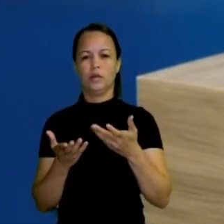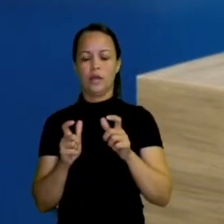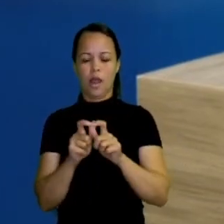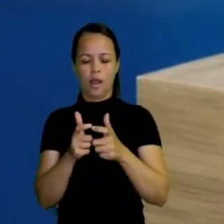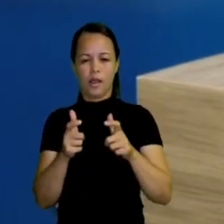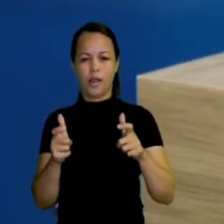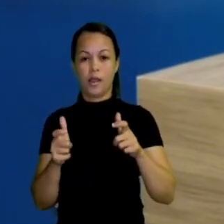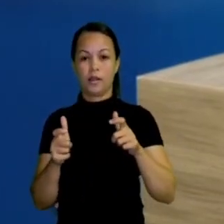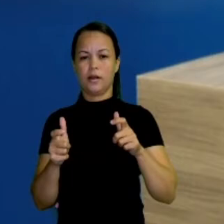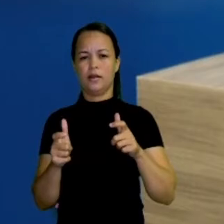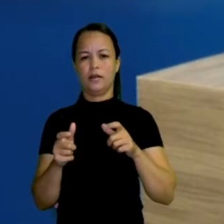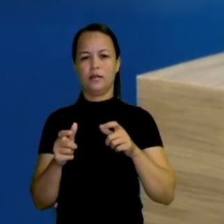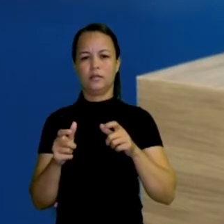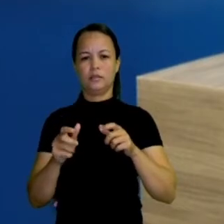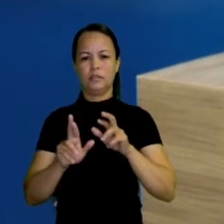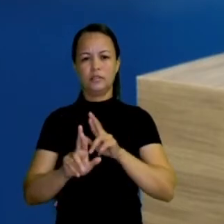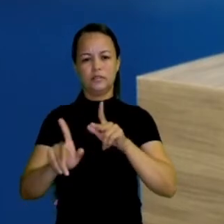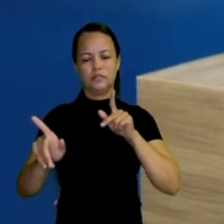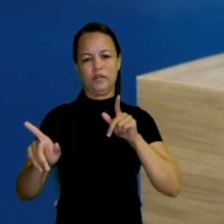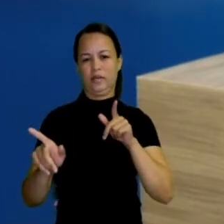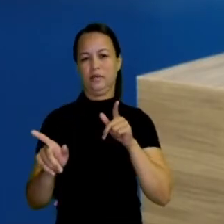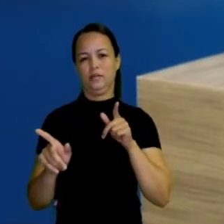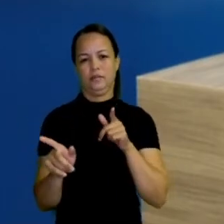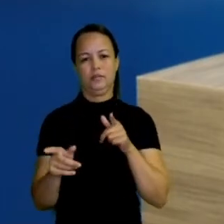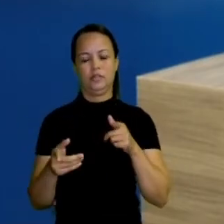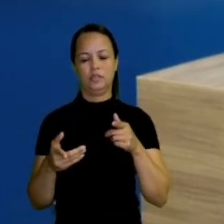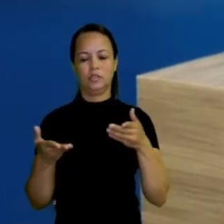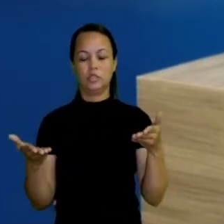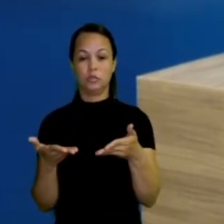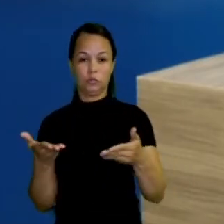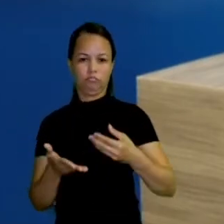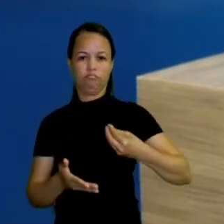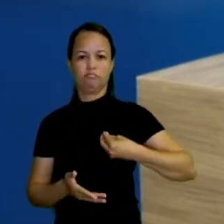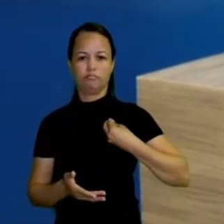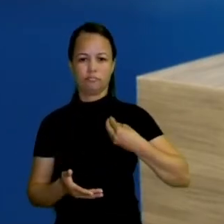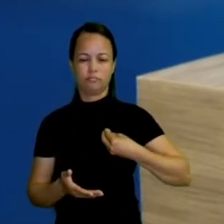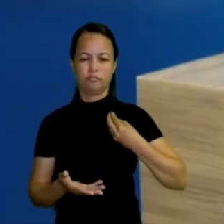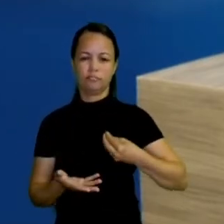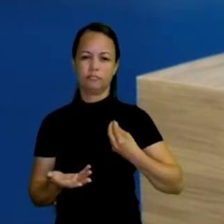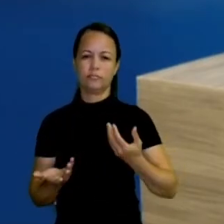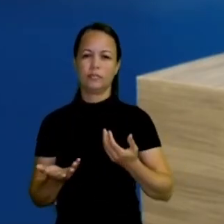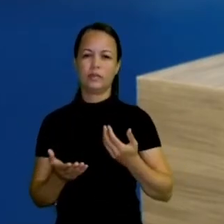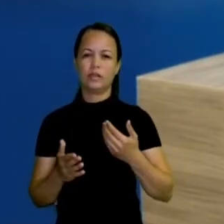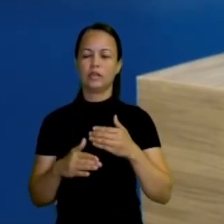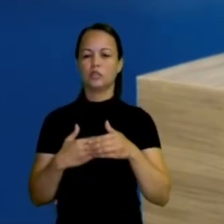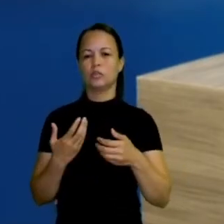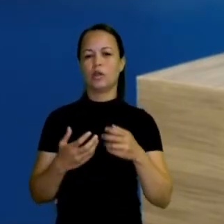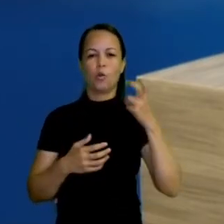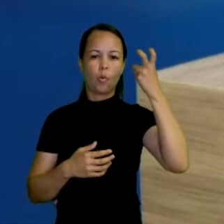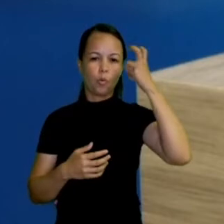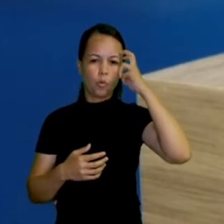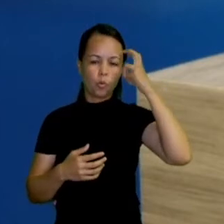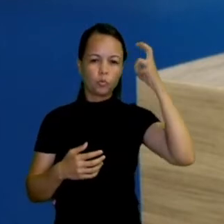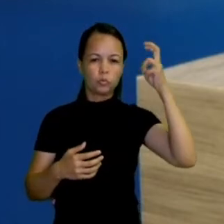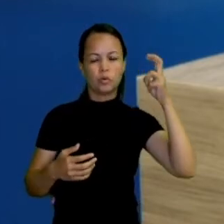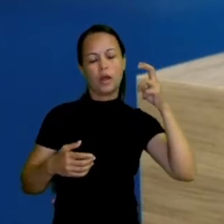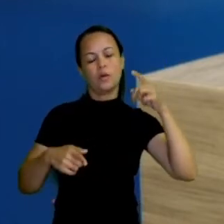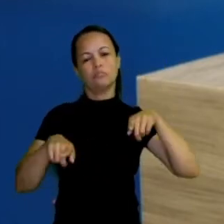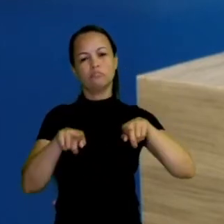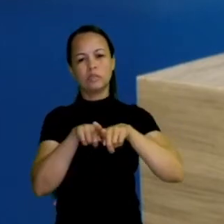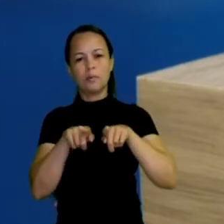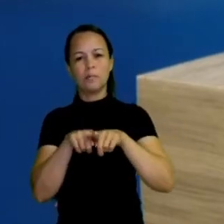grandes diferenças que existem hoje, né, tanto na questão cultural quanto na questão das